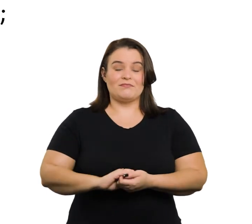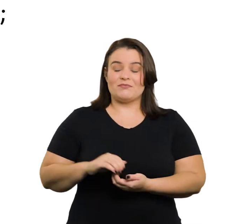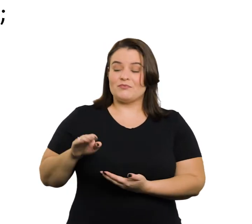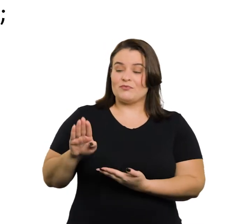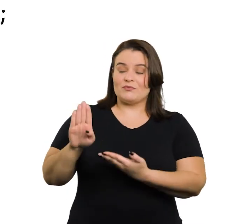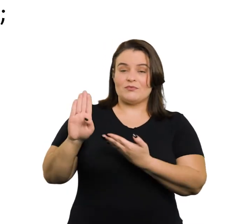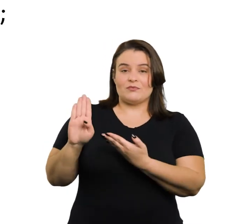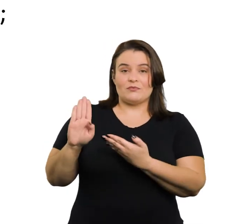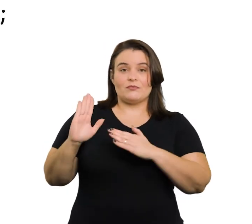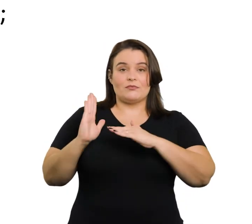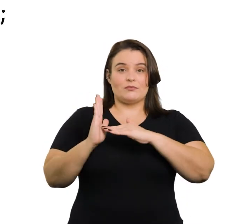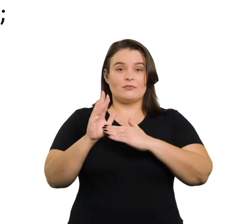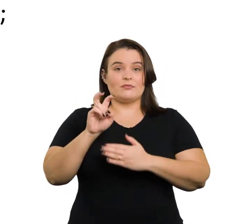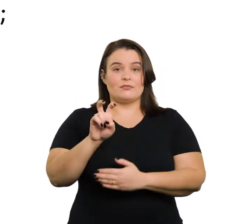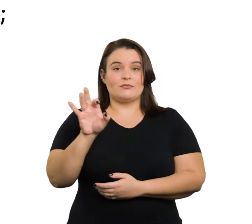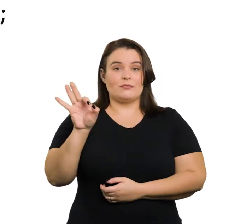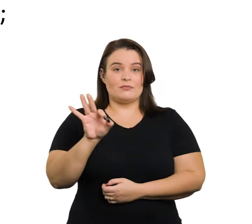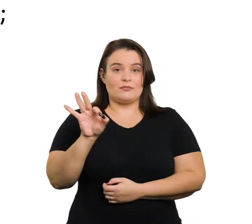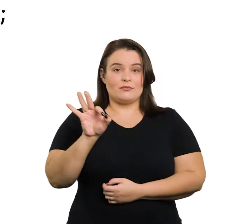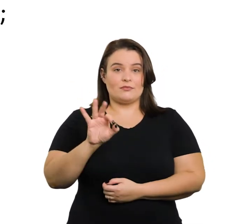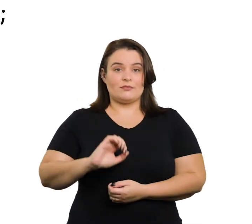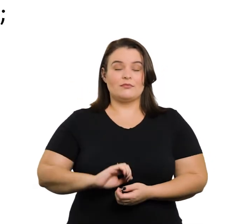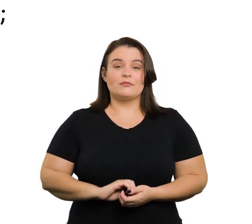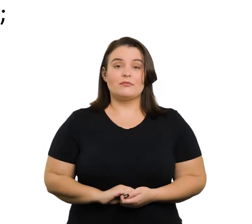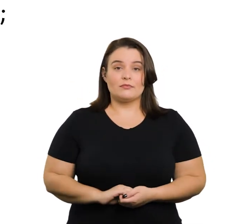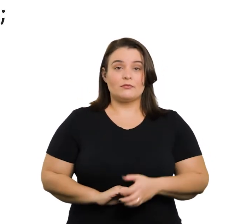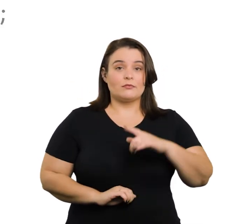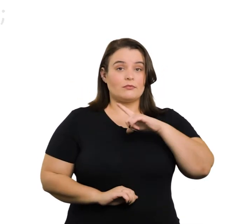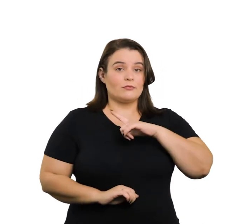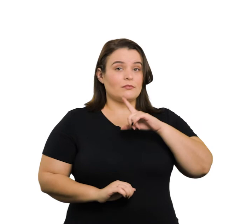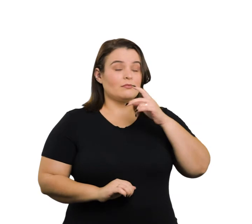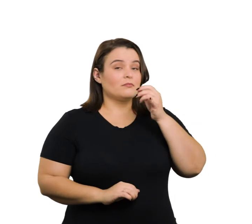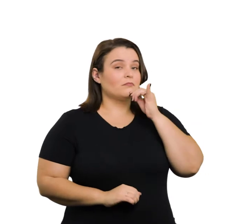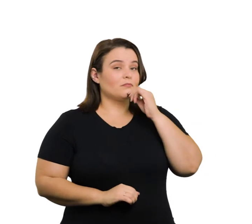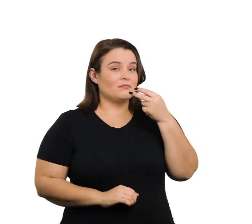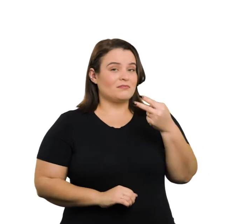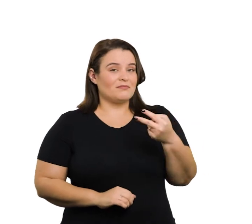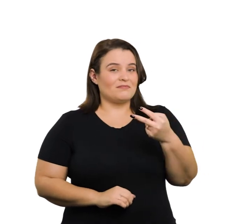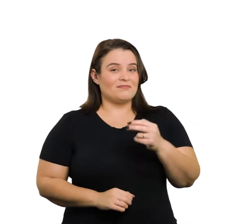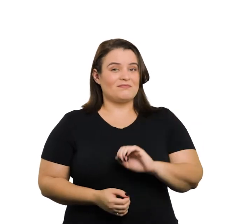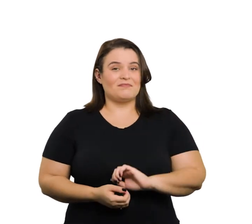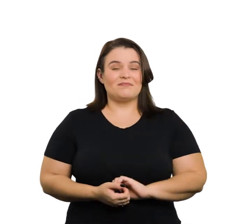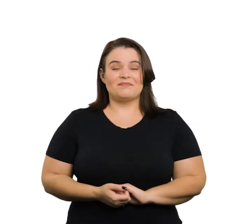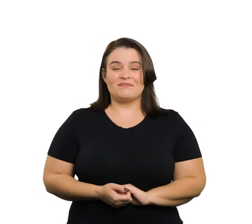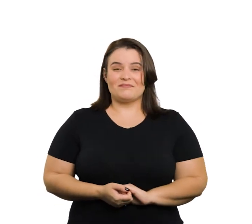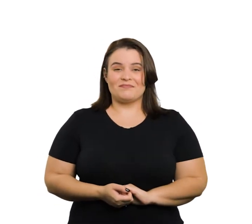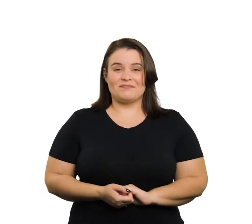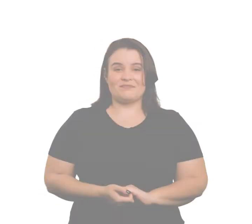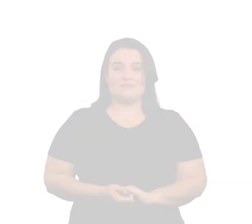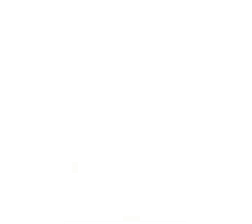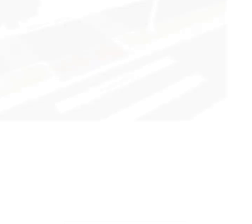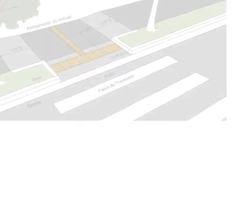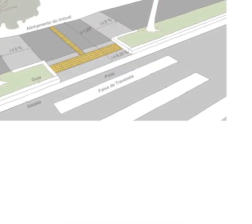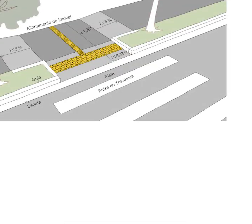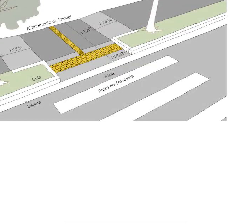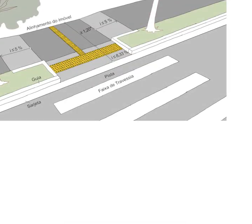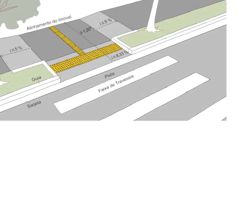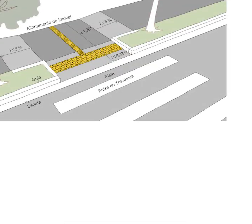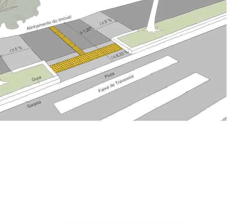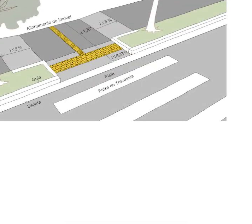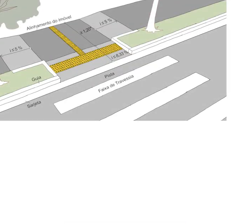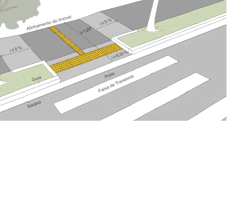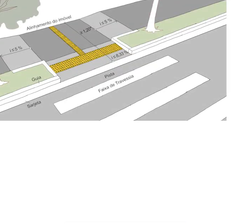metros, inclinação de até 5%. Seguem dois exemplos. As